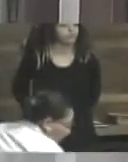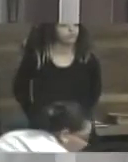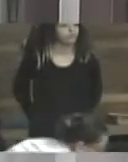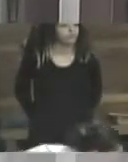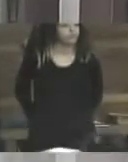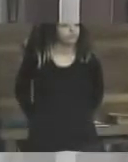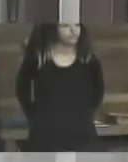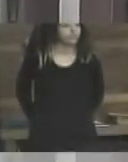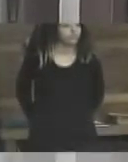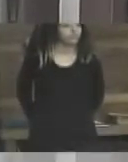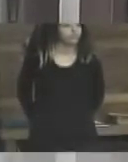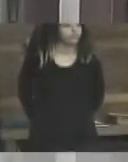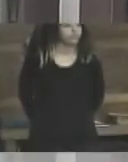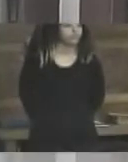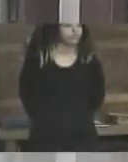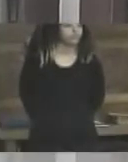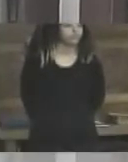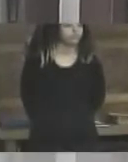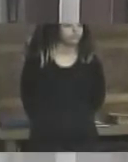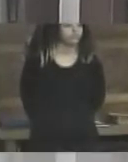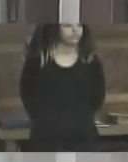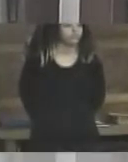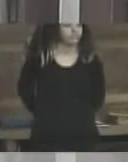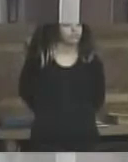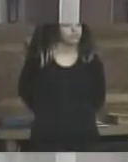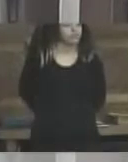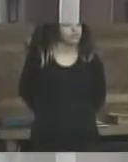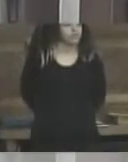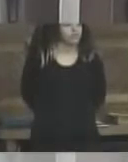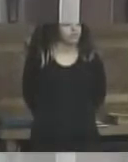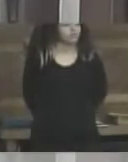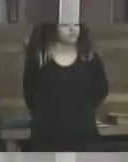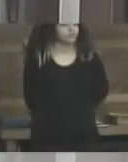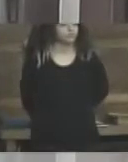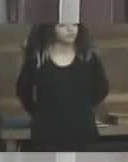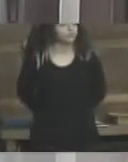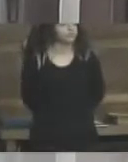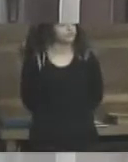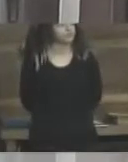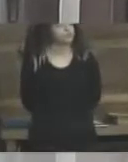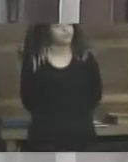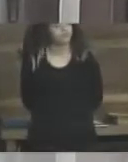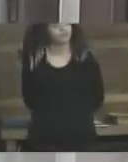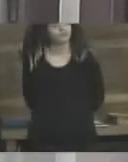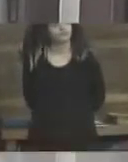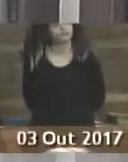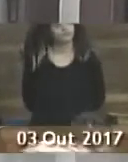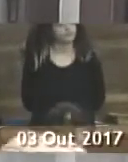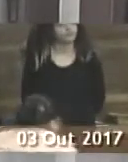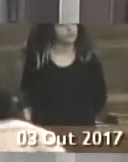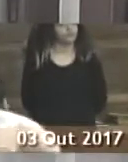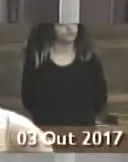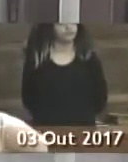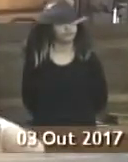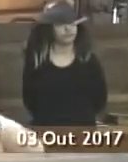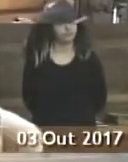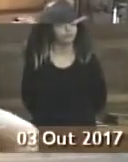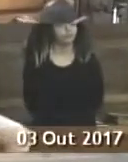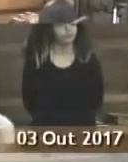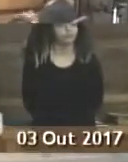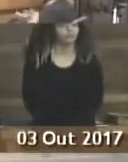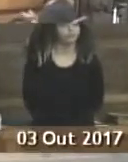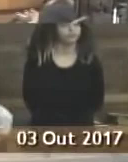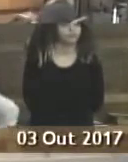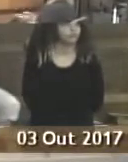a minha solicitação. Vamos cobrar e espero que seja feito o mais rápido possível. Um bom dia a todos, fiquem todos com Deus.